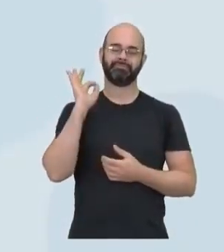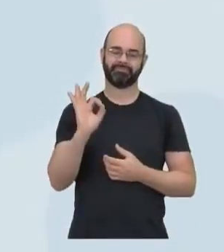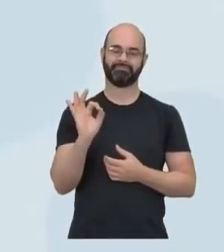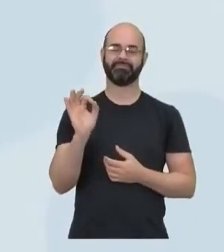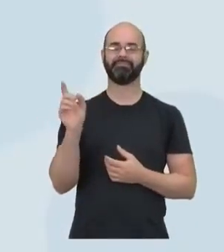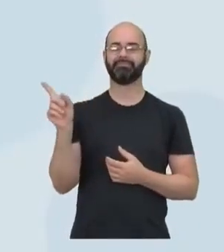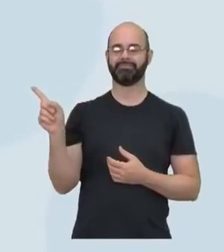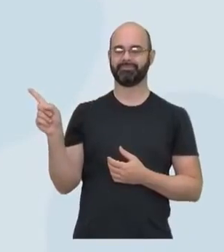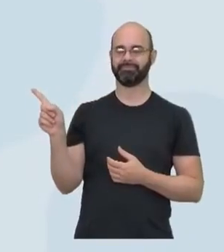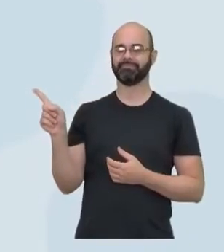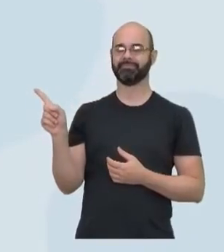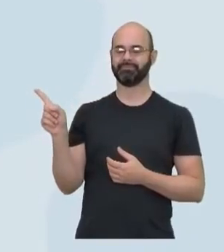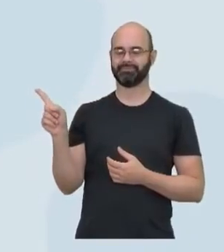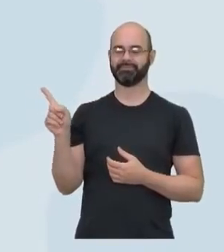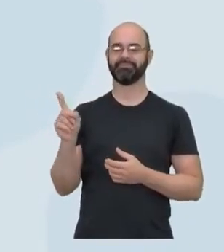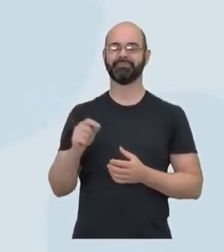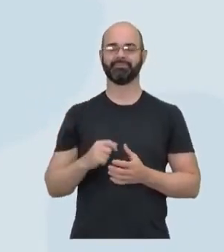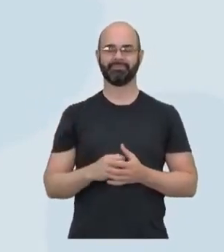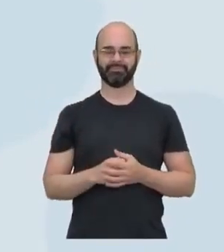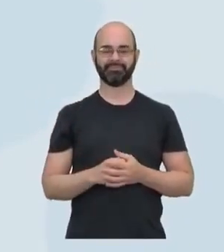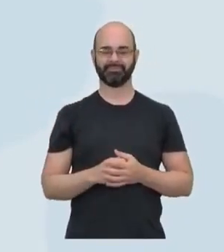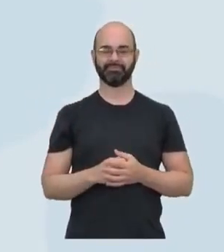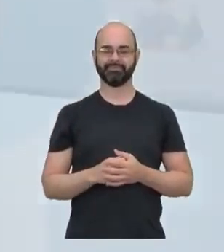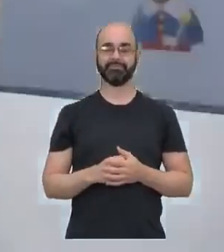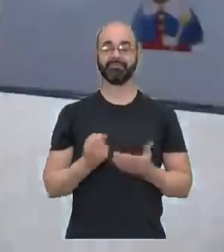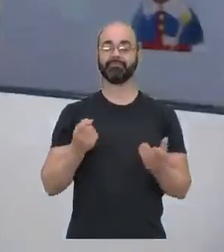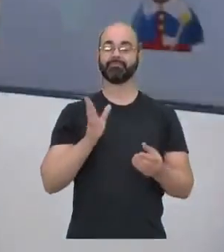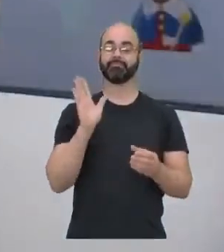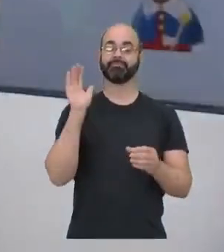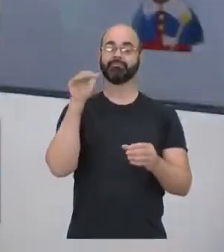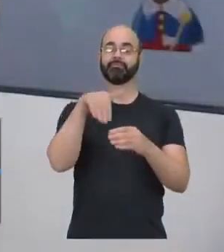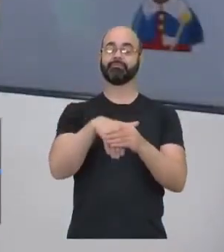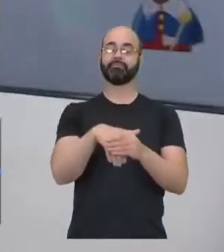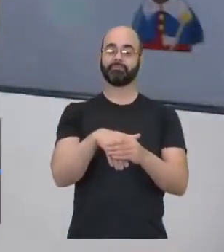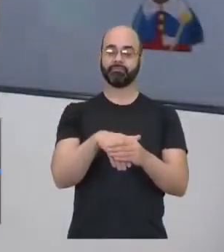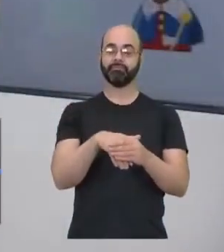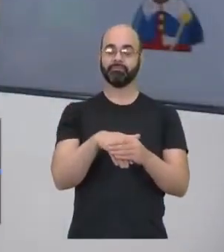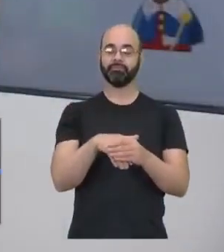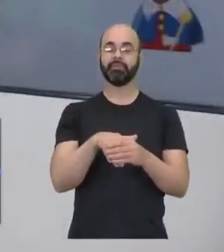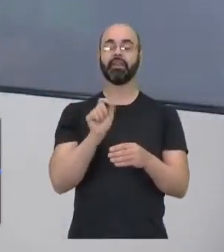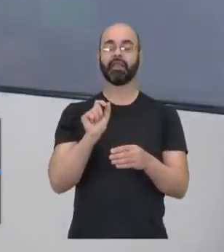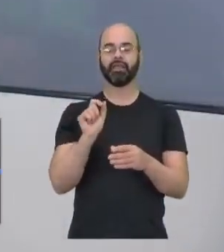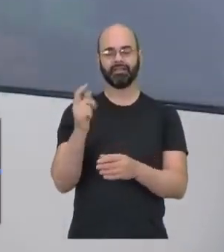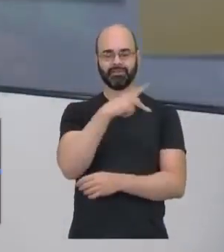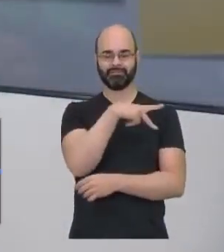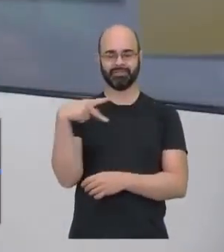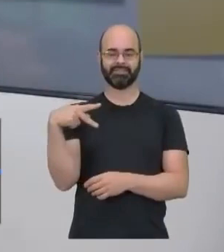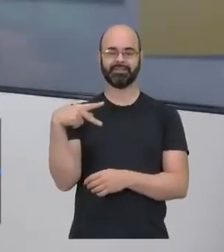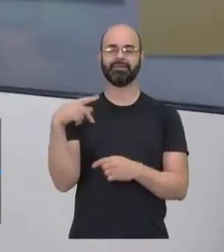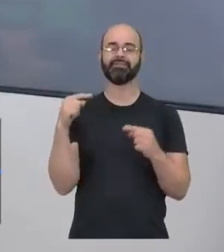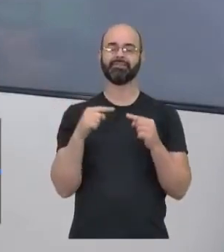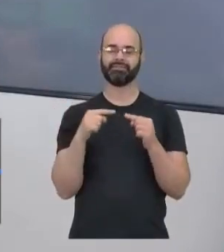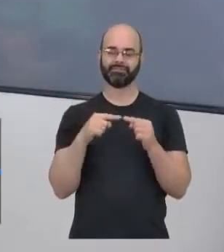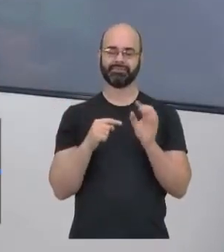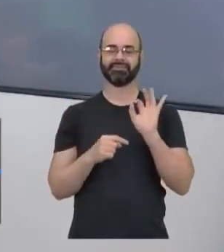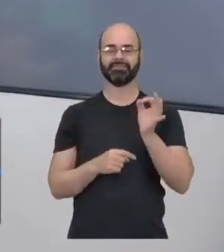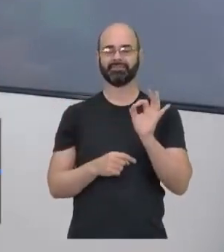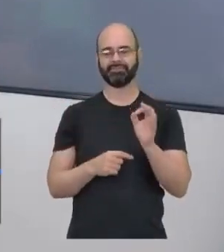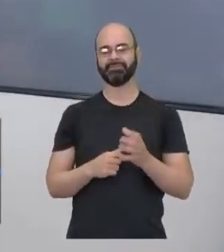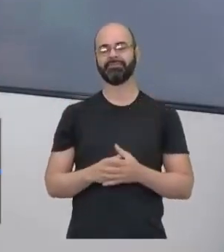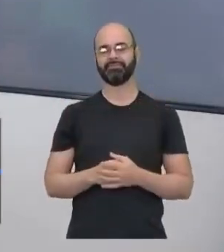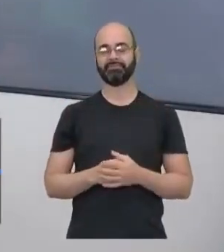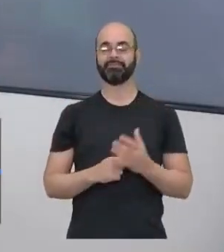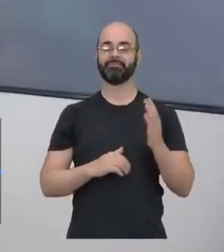Então, realmente, então destes governantes, o que é escolhido pelo povo é o presidente, né? Então, eu vou